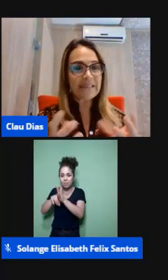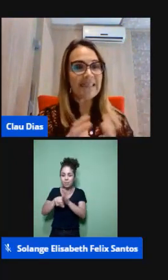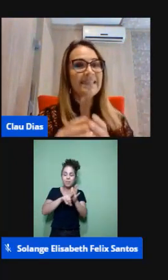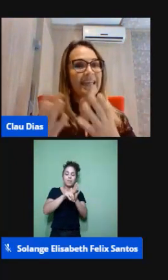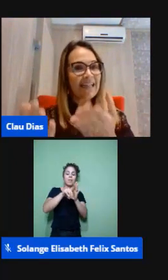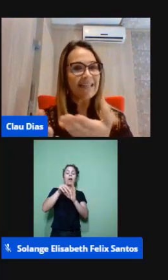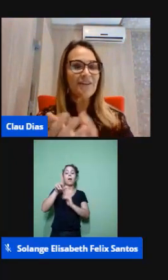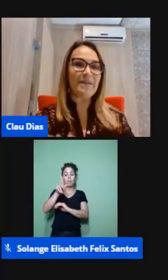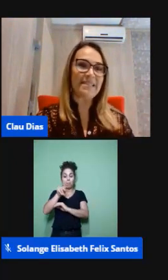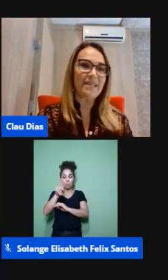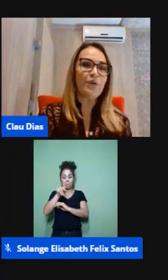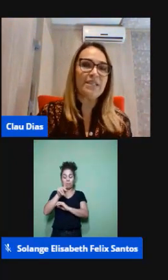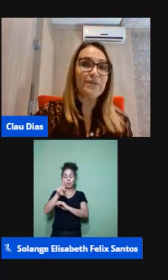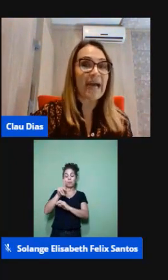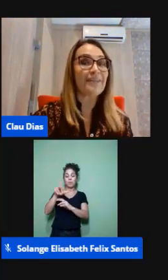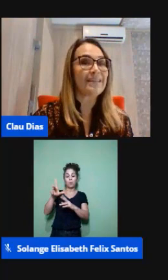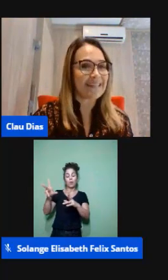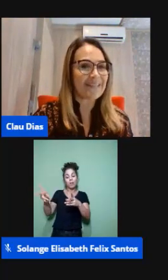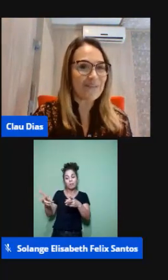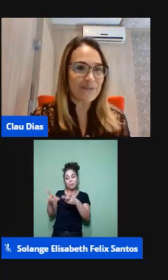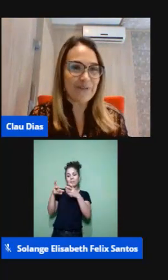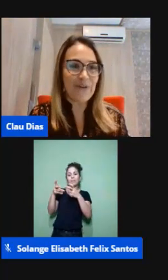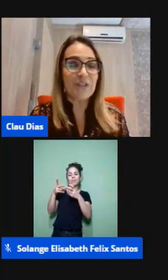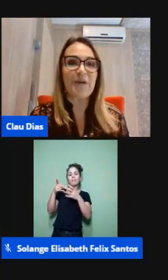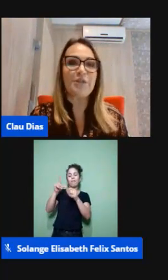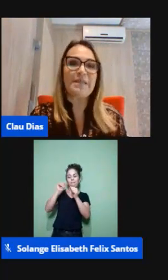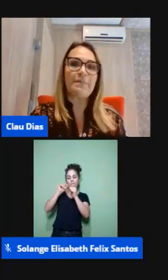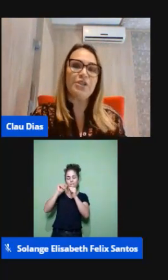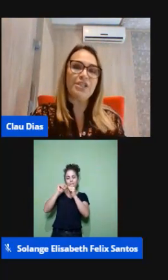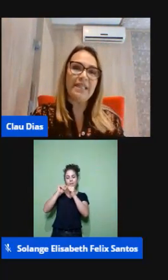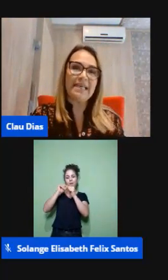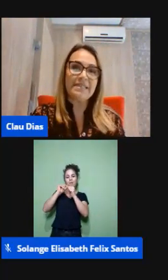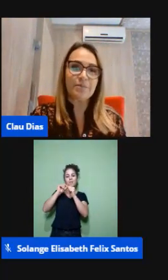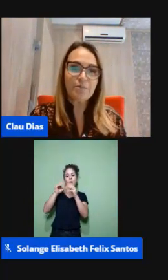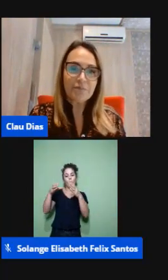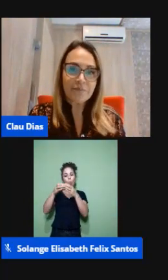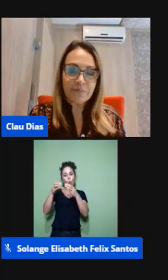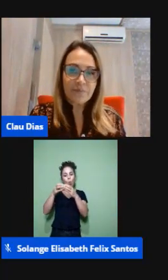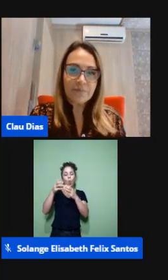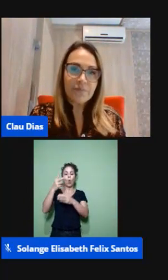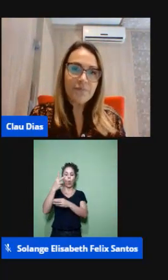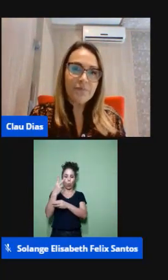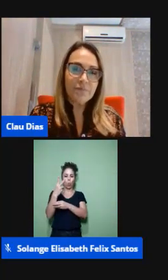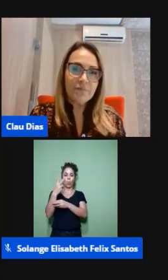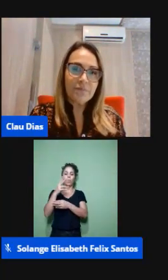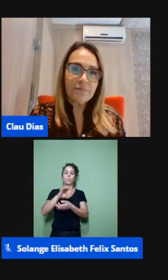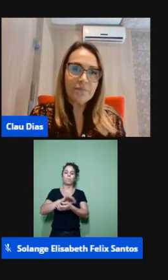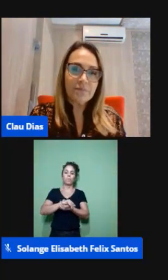desenvolveu a pesquisa e ali eles estão apresentando o resultado. Crianças do grupo 2, pode passar por gentileza.